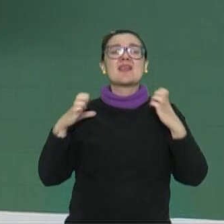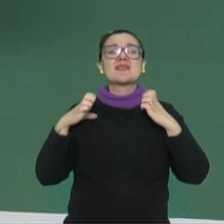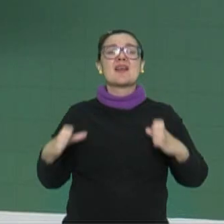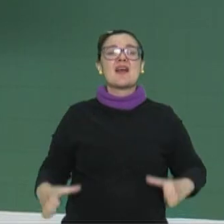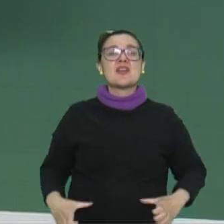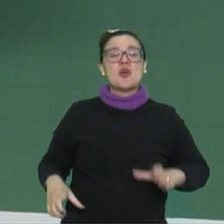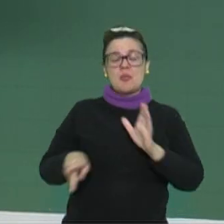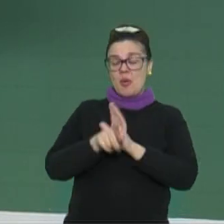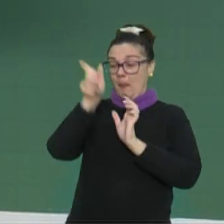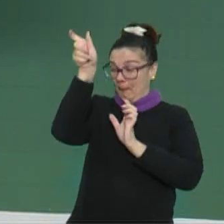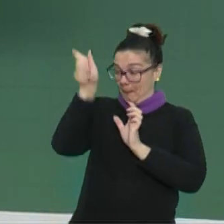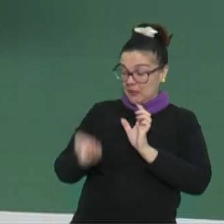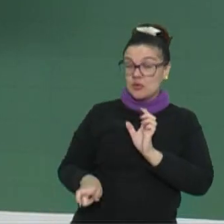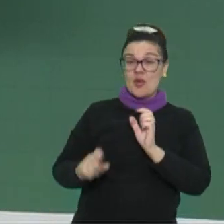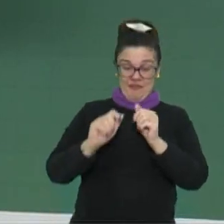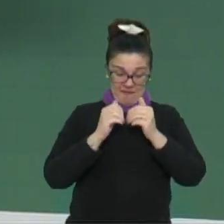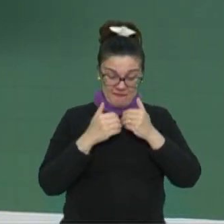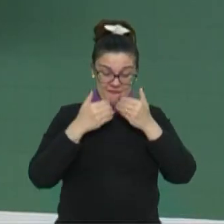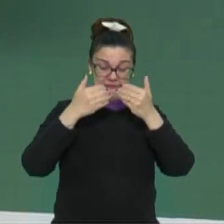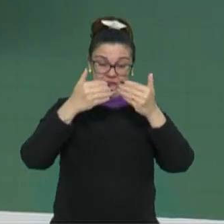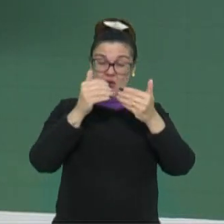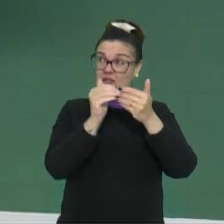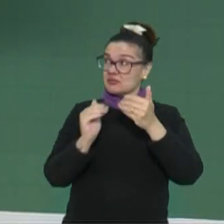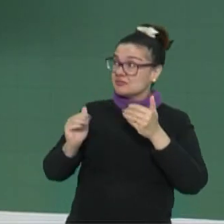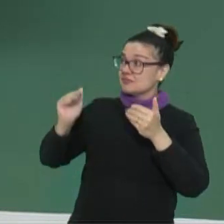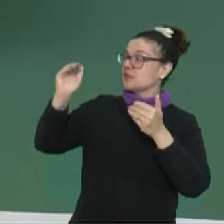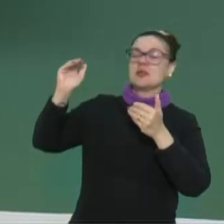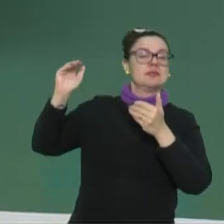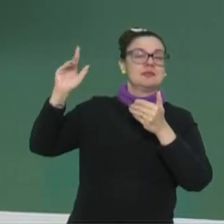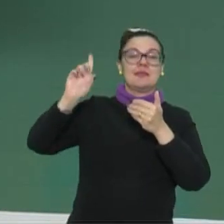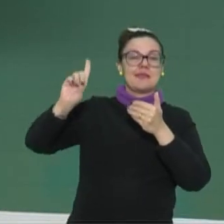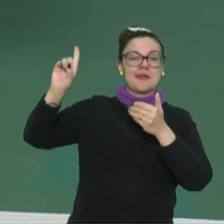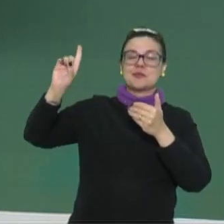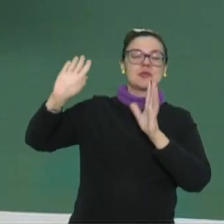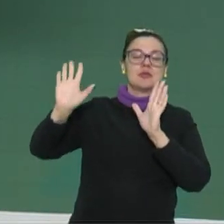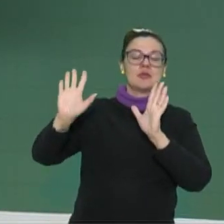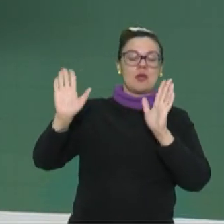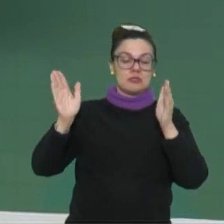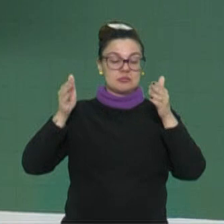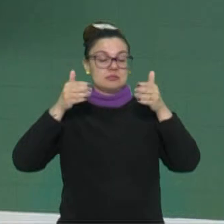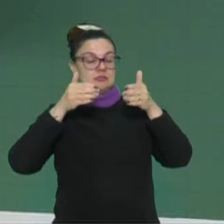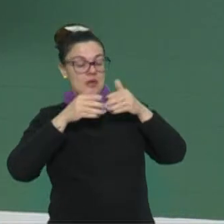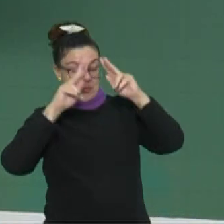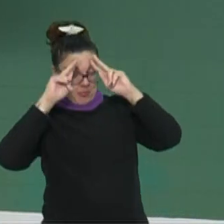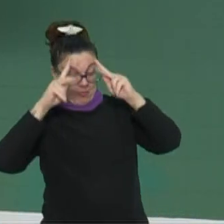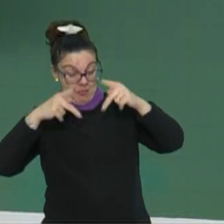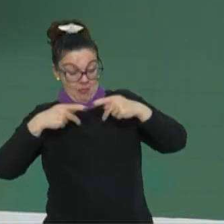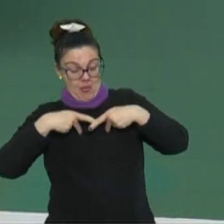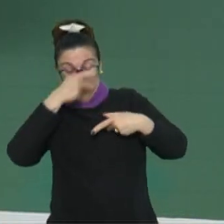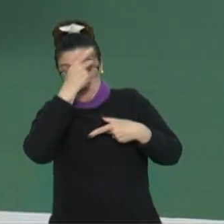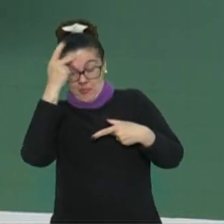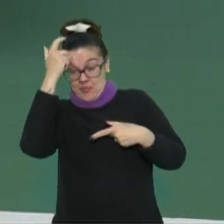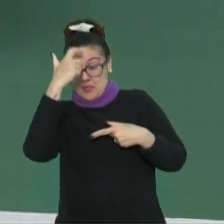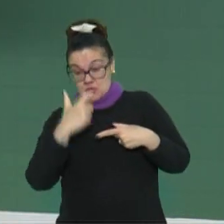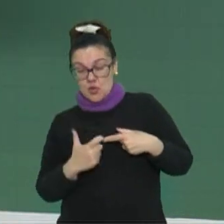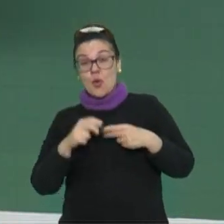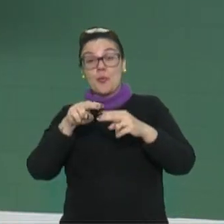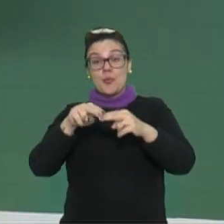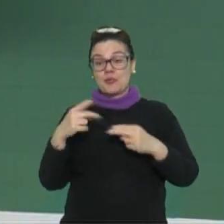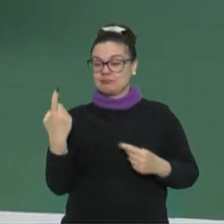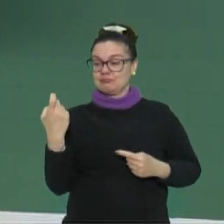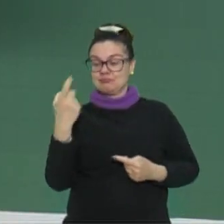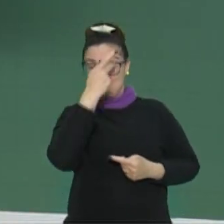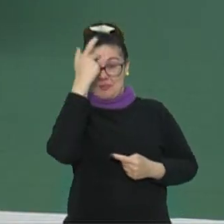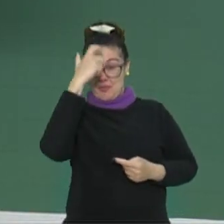volta mais ao transcendente, mas centra sua reflexão em cima do ser humano, por isso